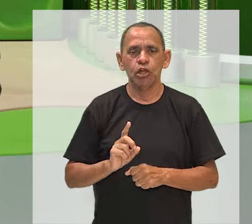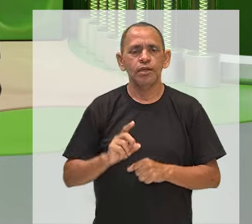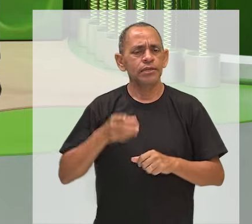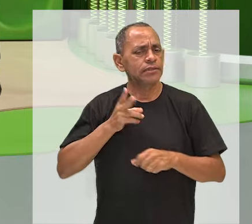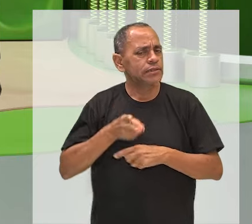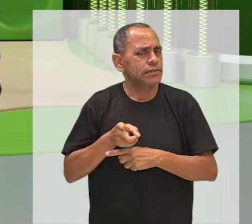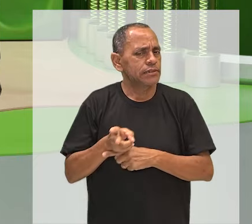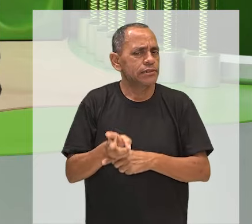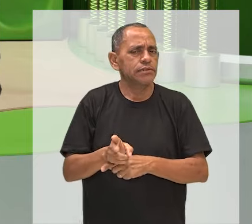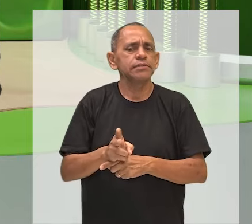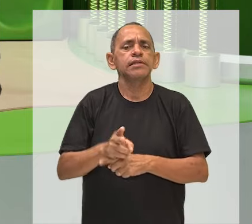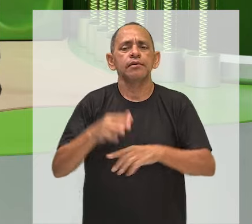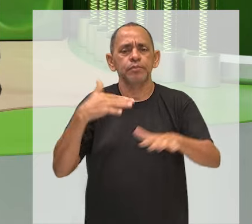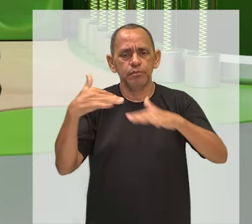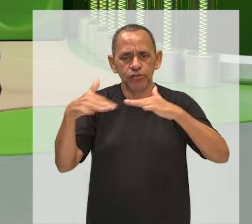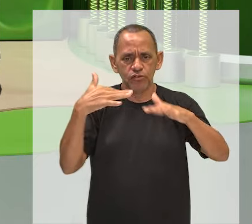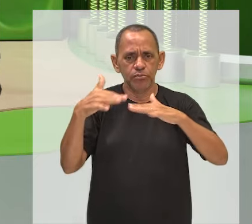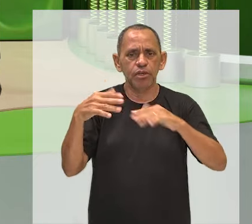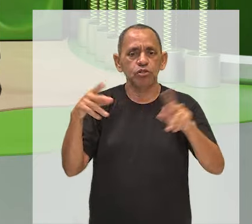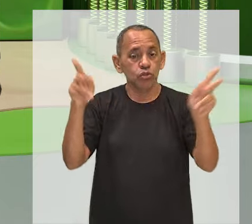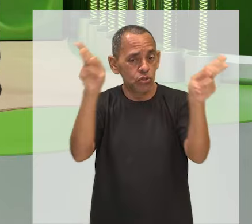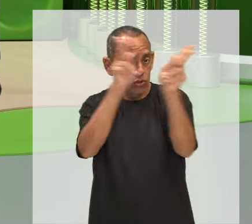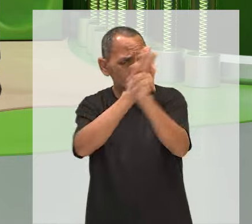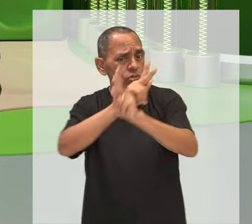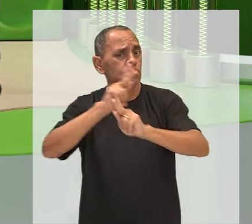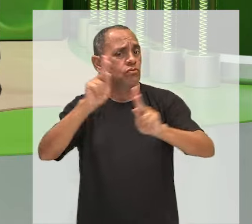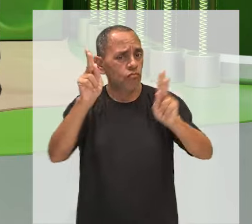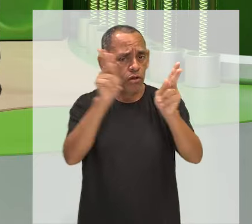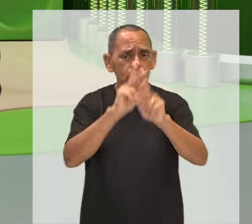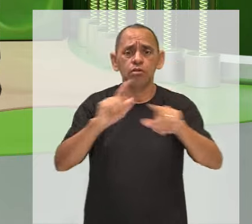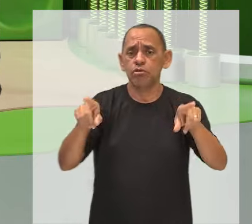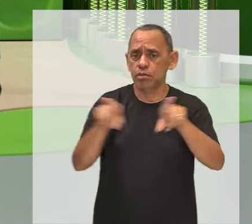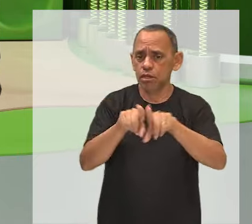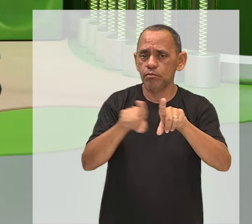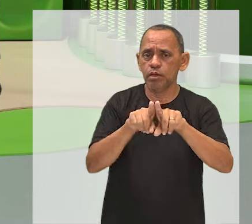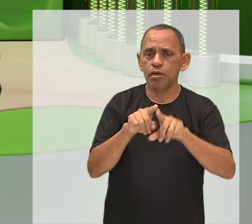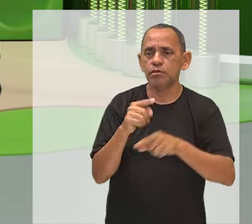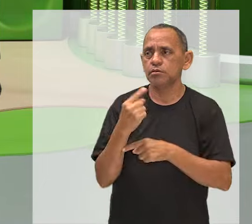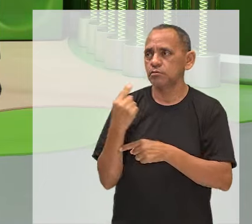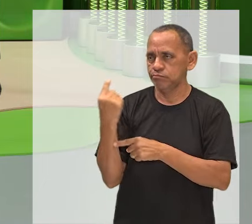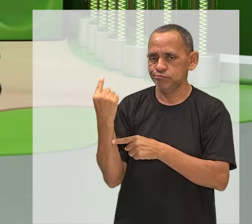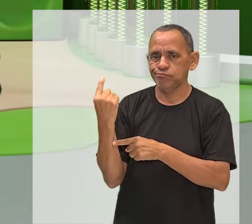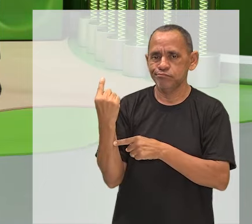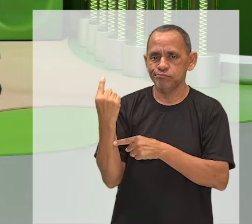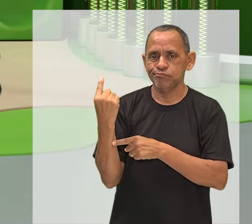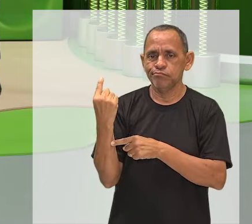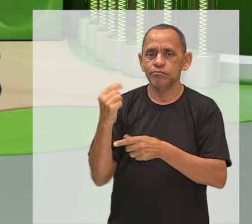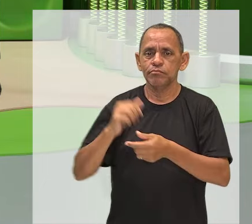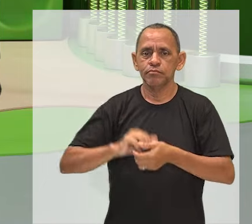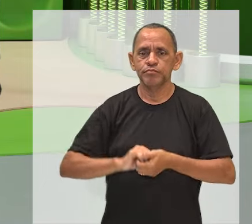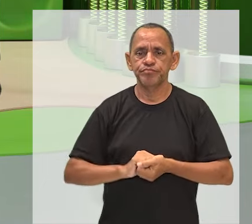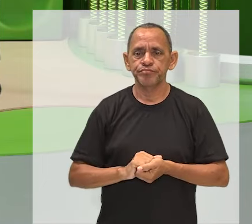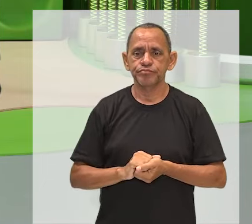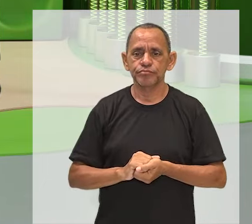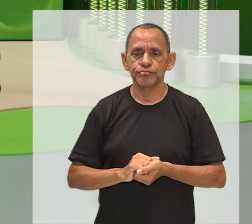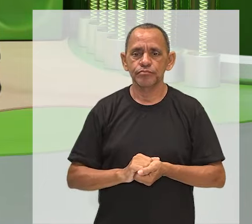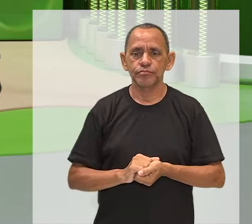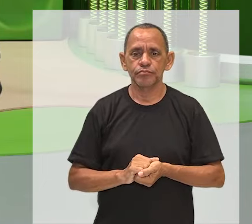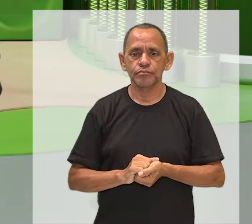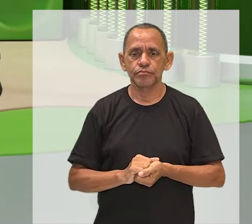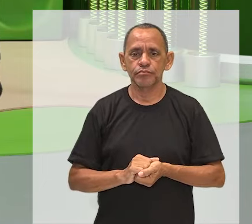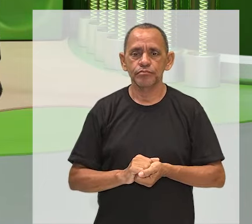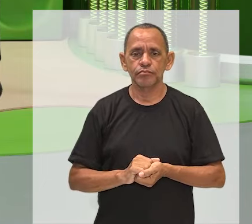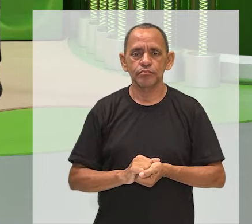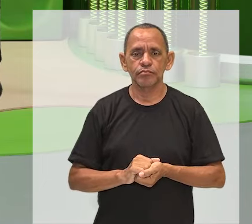movimentação, esses ventos também vão se movimentar. Então, observe aí a imagem, né, nas setas que elas estão apontando aí,